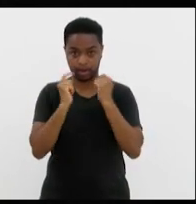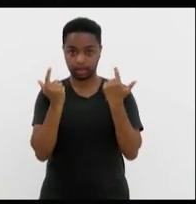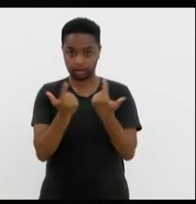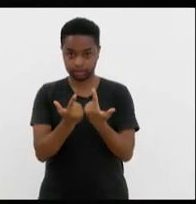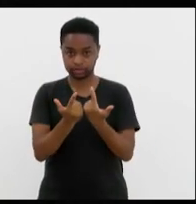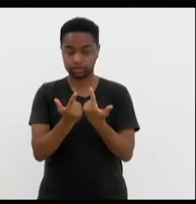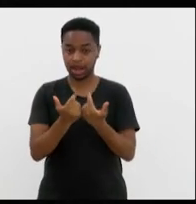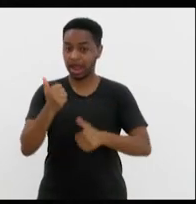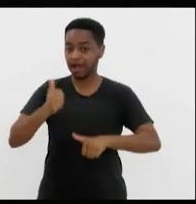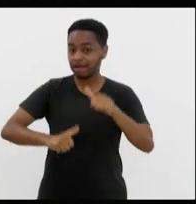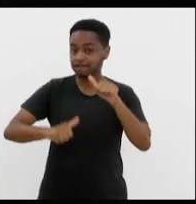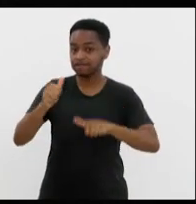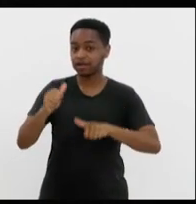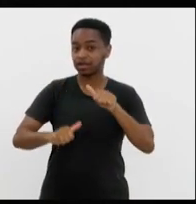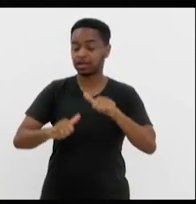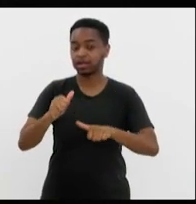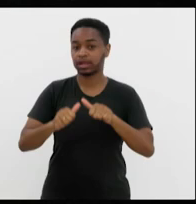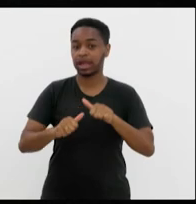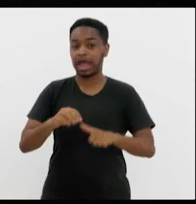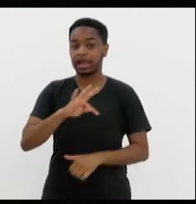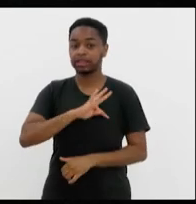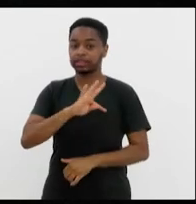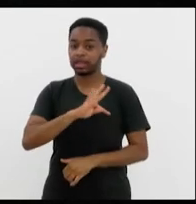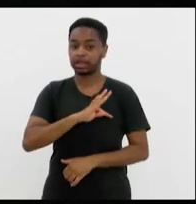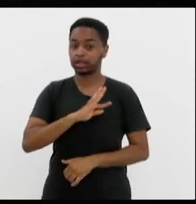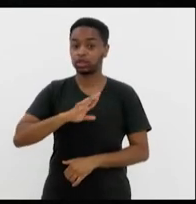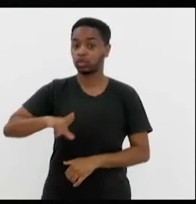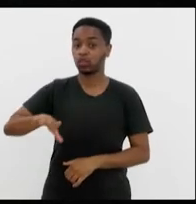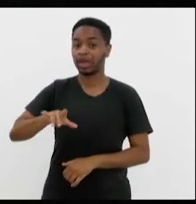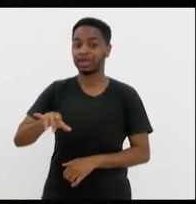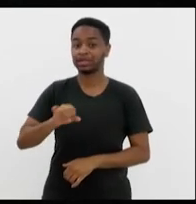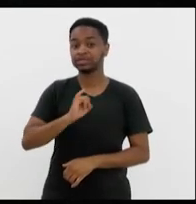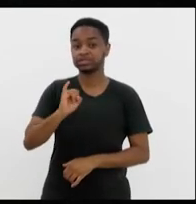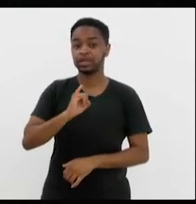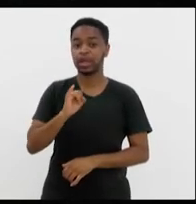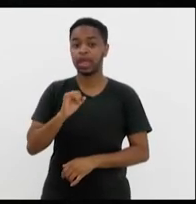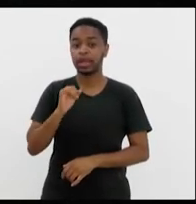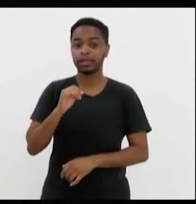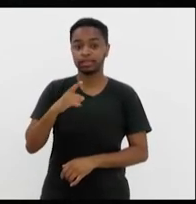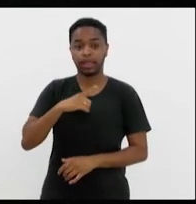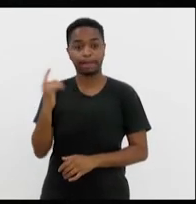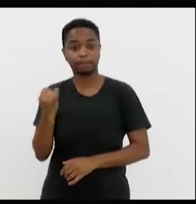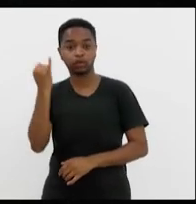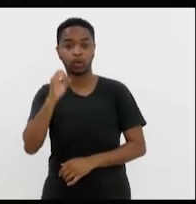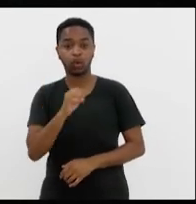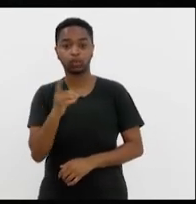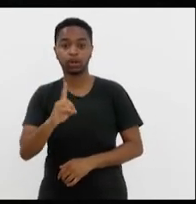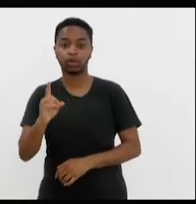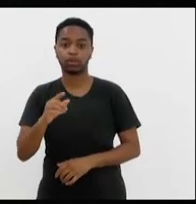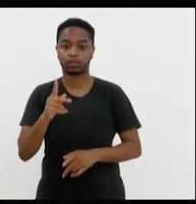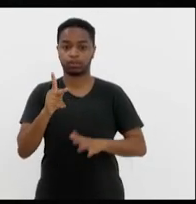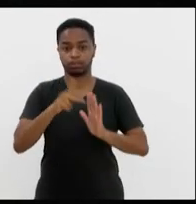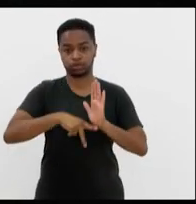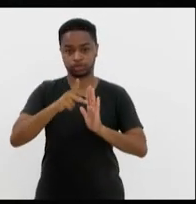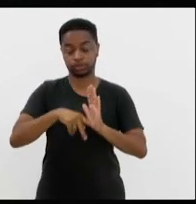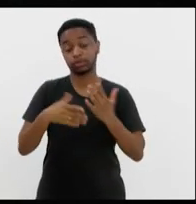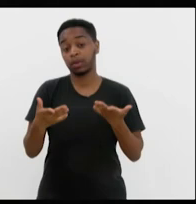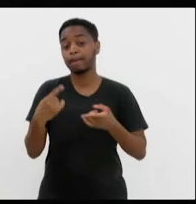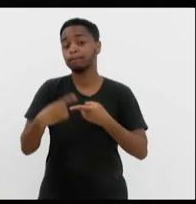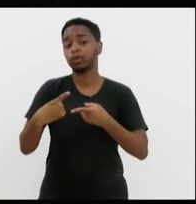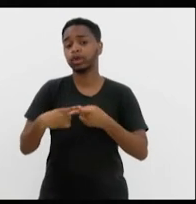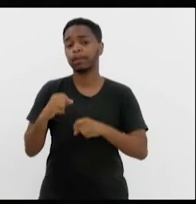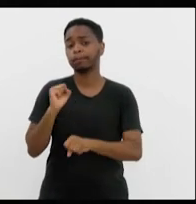ela avalia a técnica legislativa e não o mérito do projeto. Então, a pergunta é, por que está tanto tempo parado? É